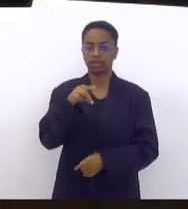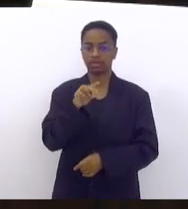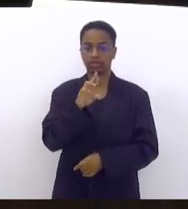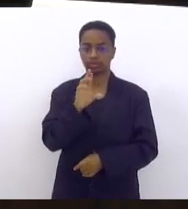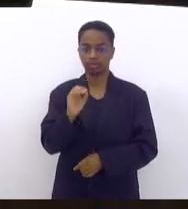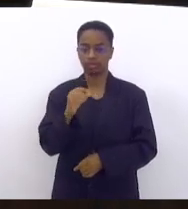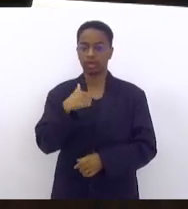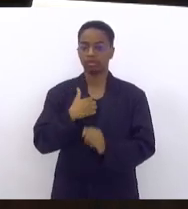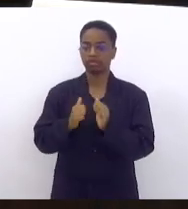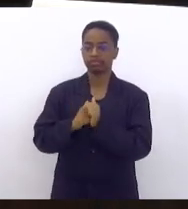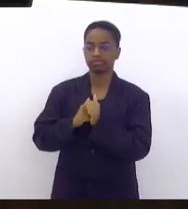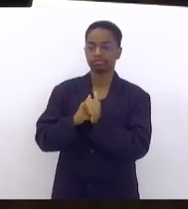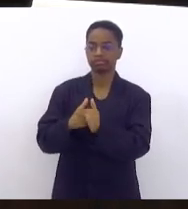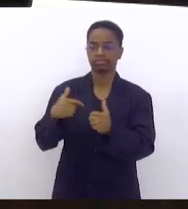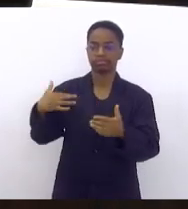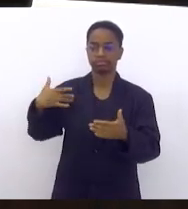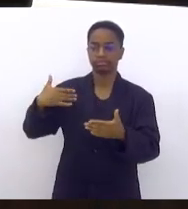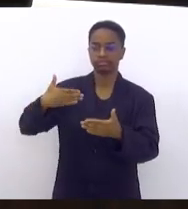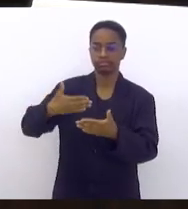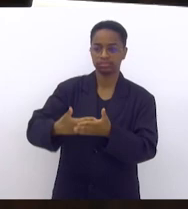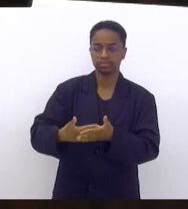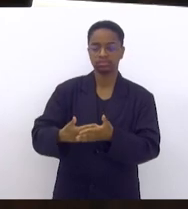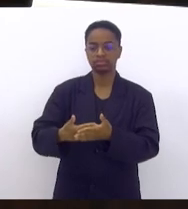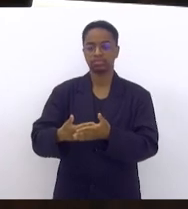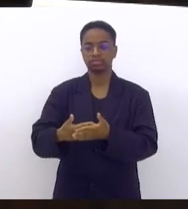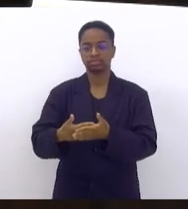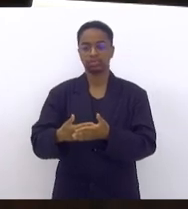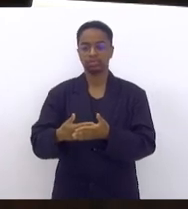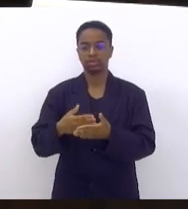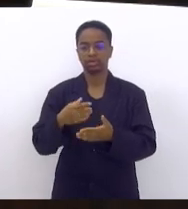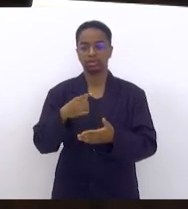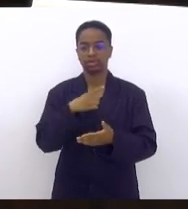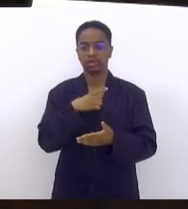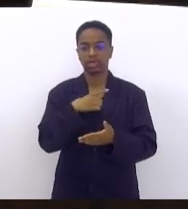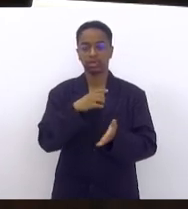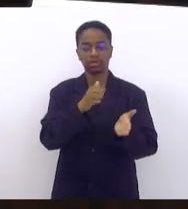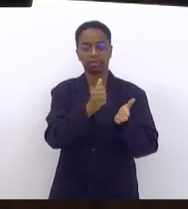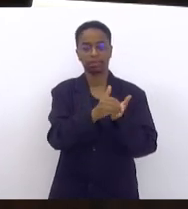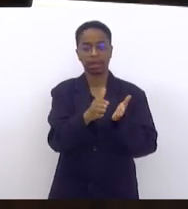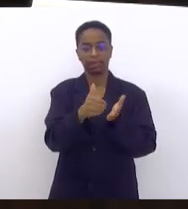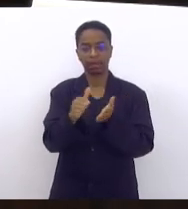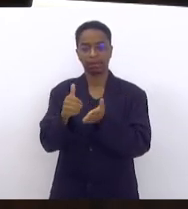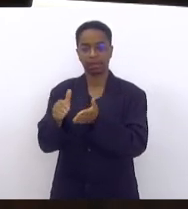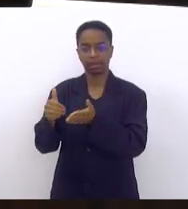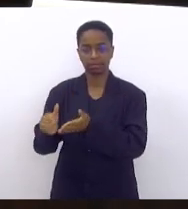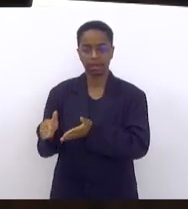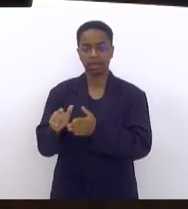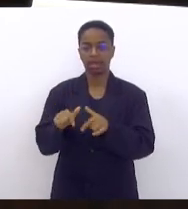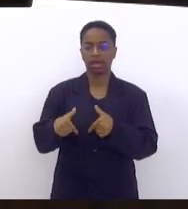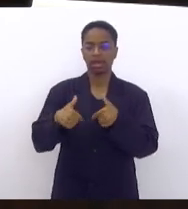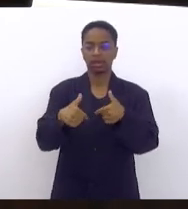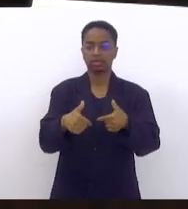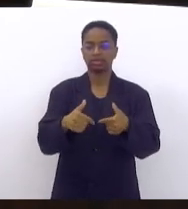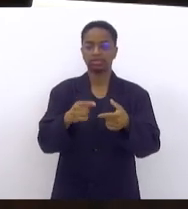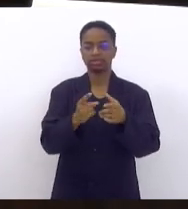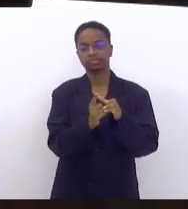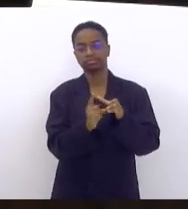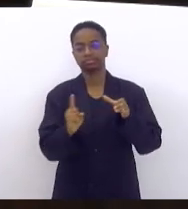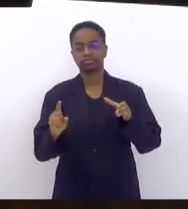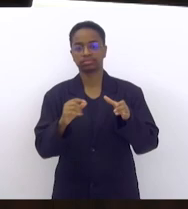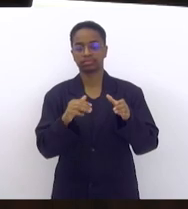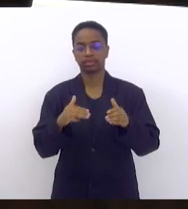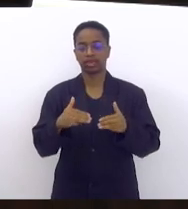desde aquela trajetória horrível, né? Do desligamento dos agentes de endemias do Ministério da Saúde e o quanto